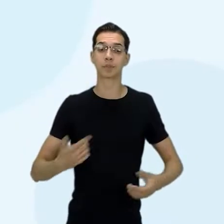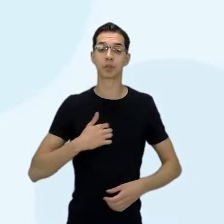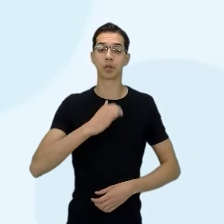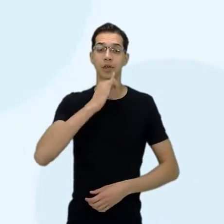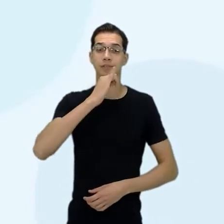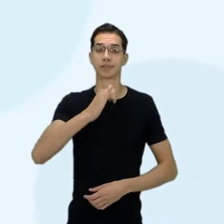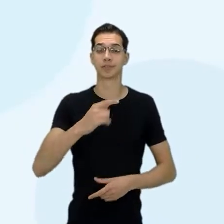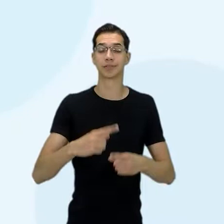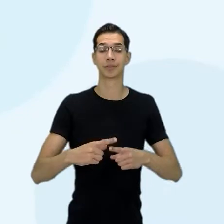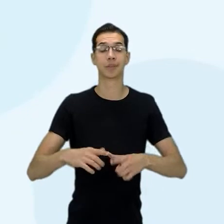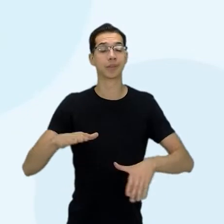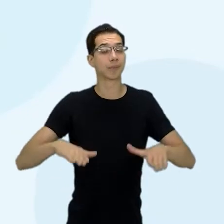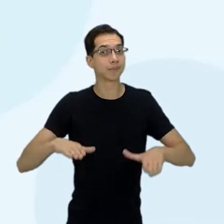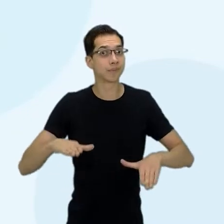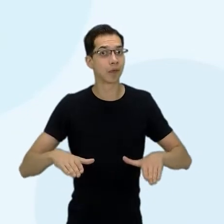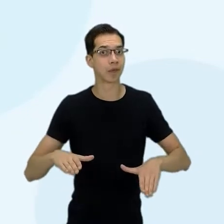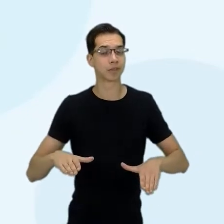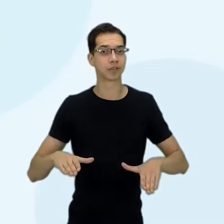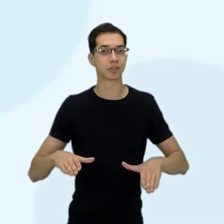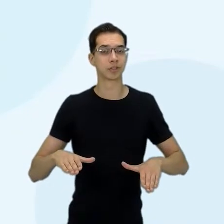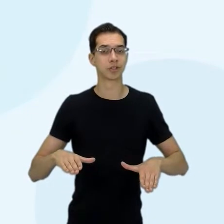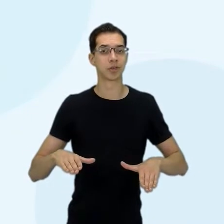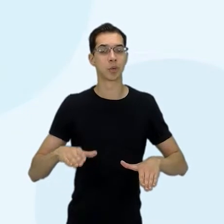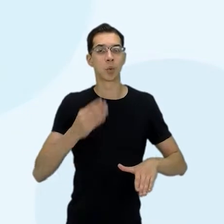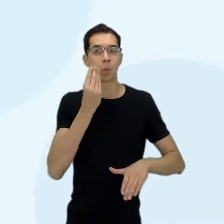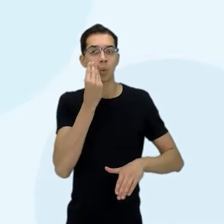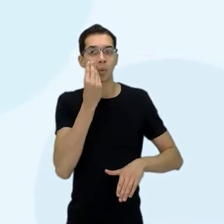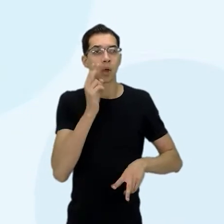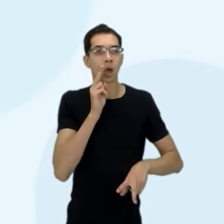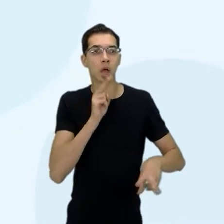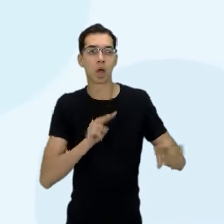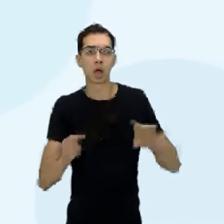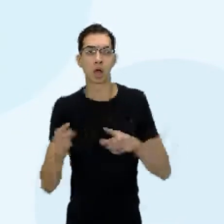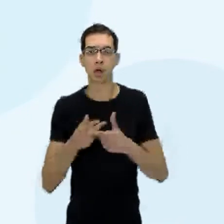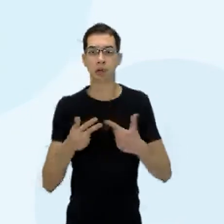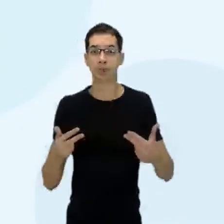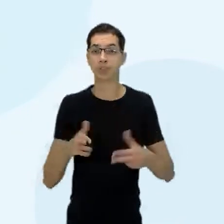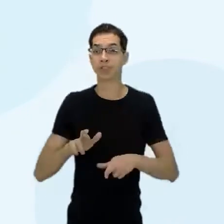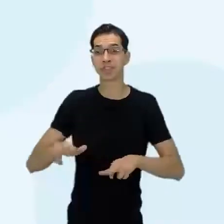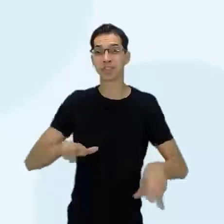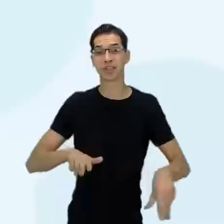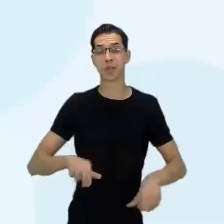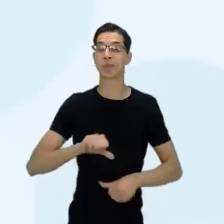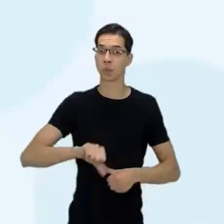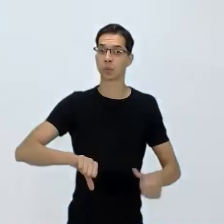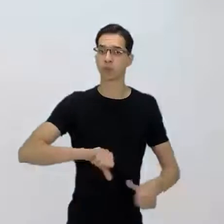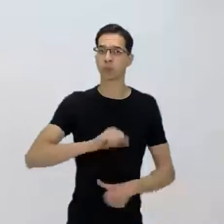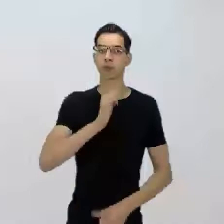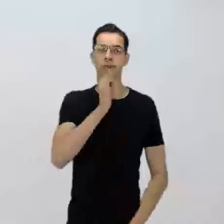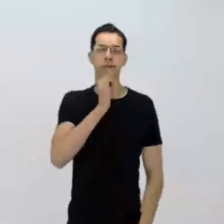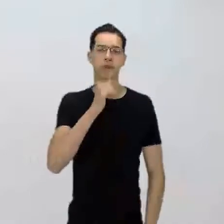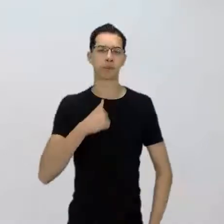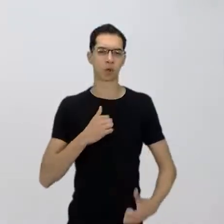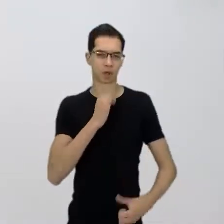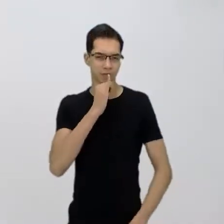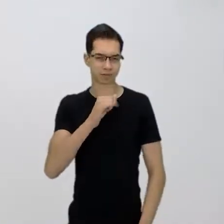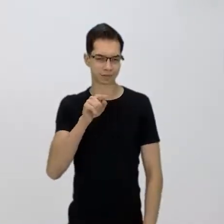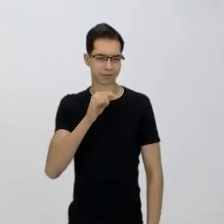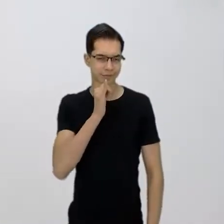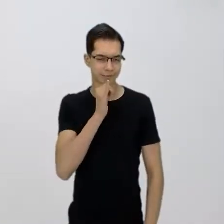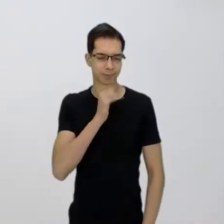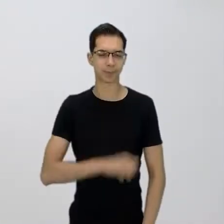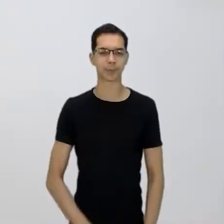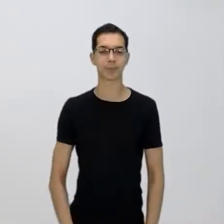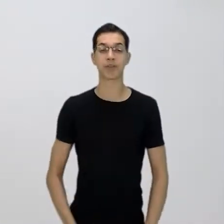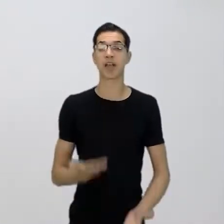com determinados observadores, né? É a mesma coisa que eu falasse para você assim, olha, essa aula